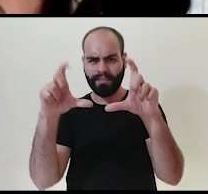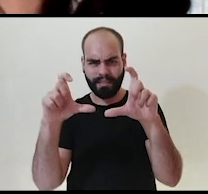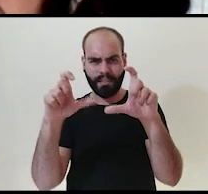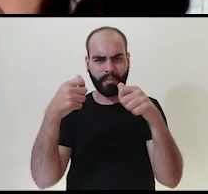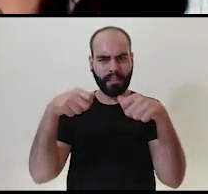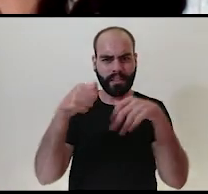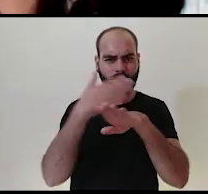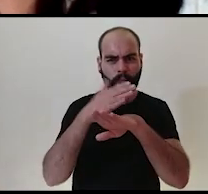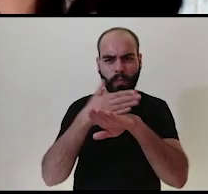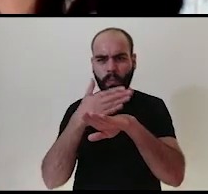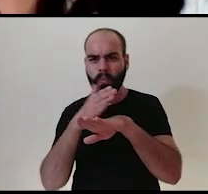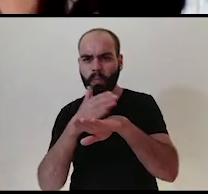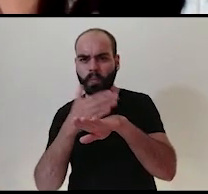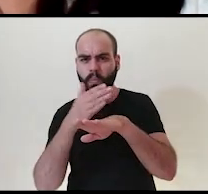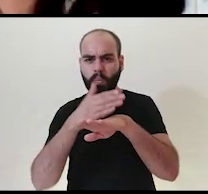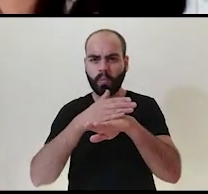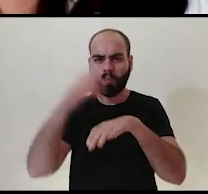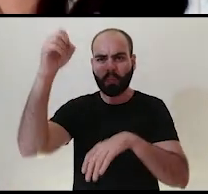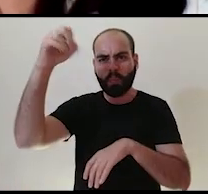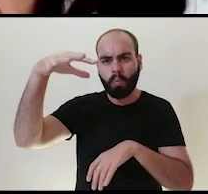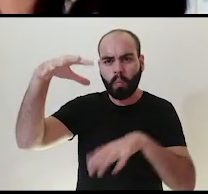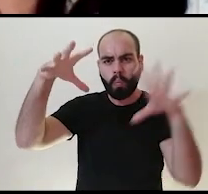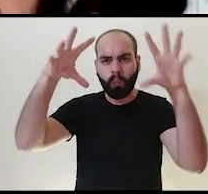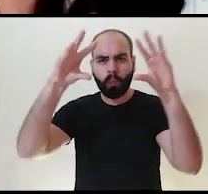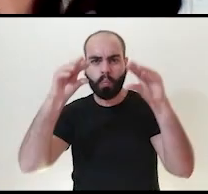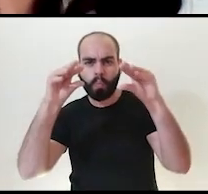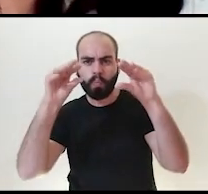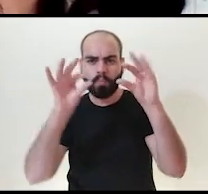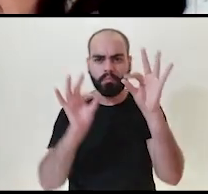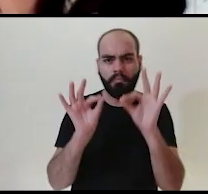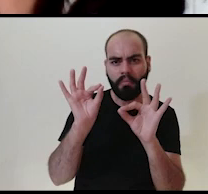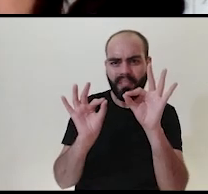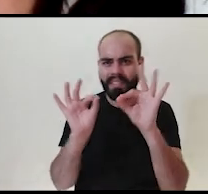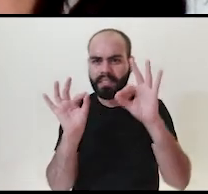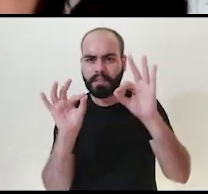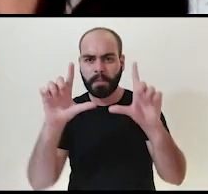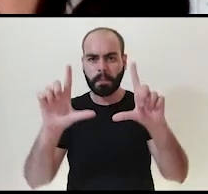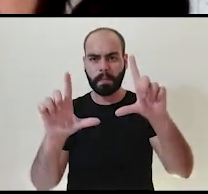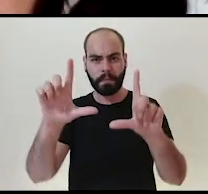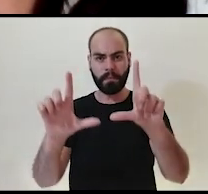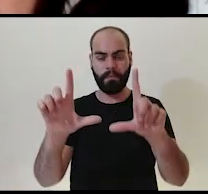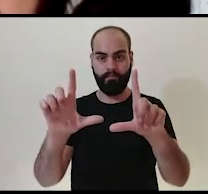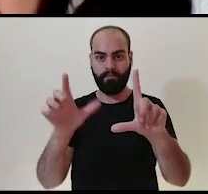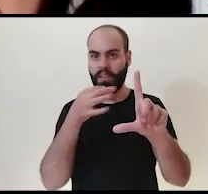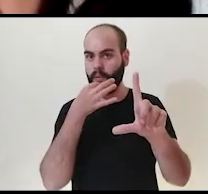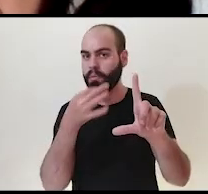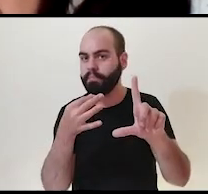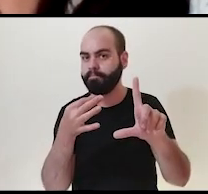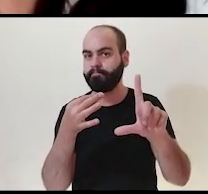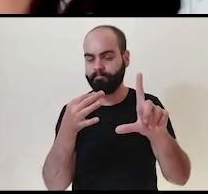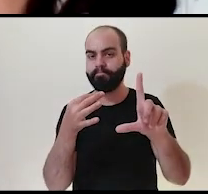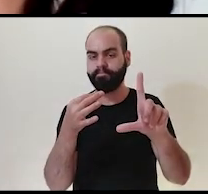que fazer uns testes, né, de sombra e luz e se posicionar para poder. Eu costumo dar a dica que é